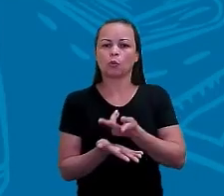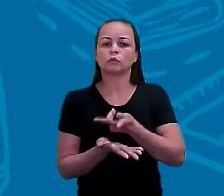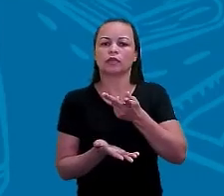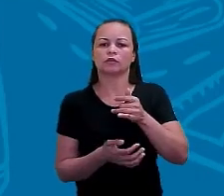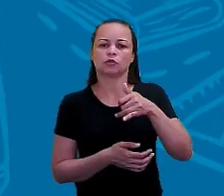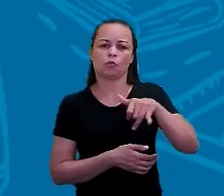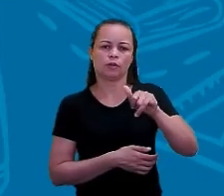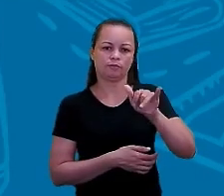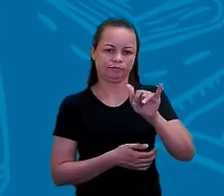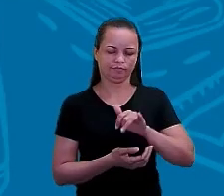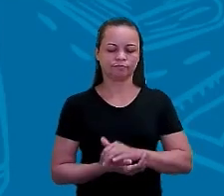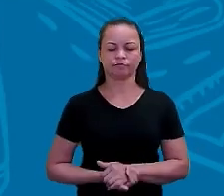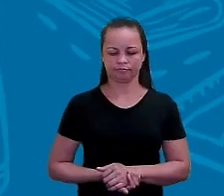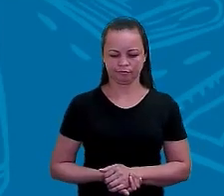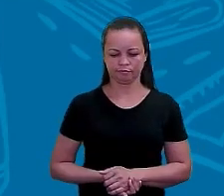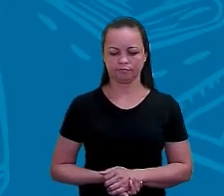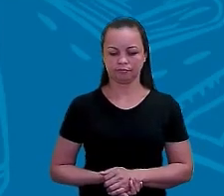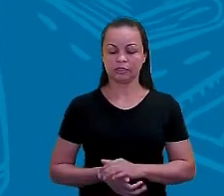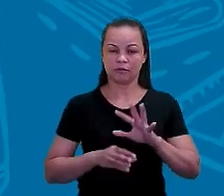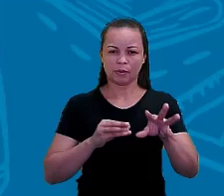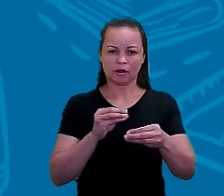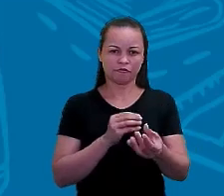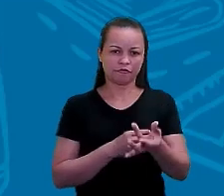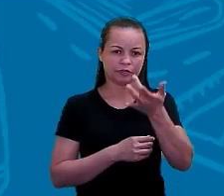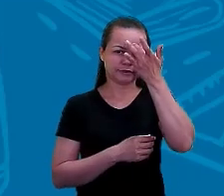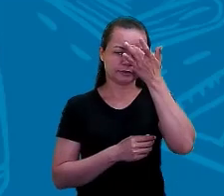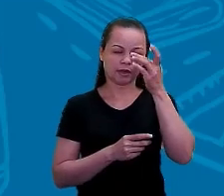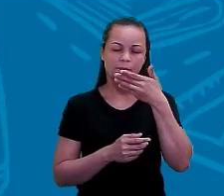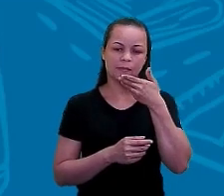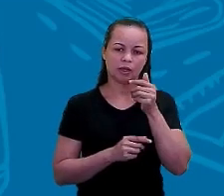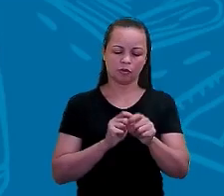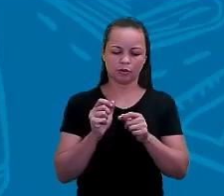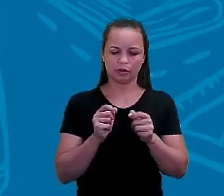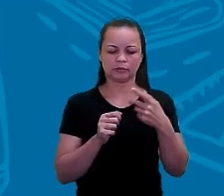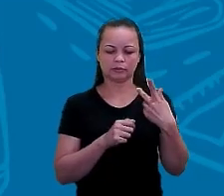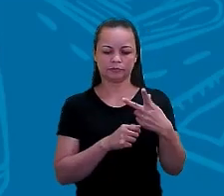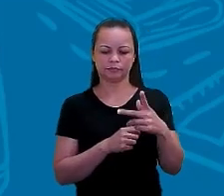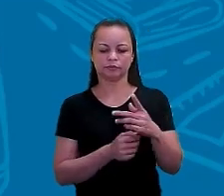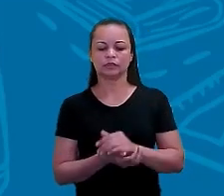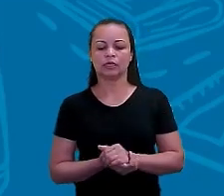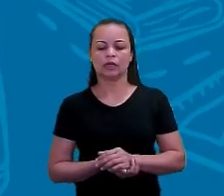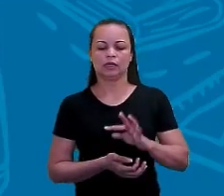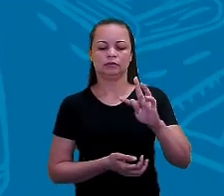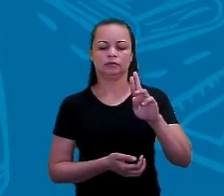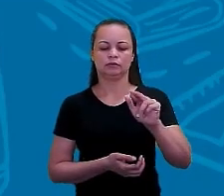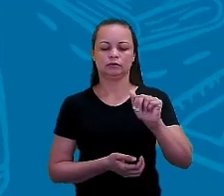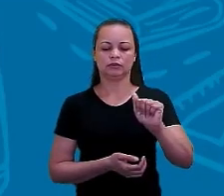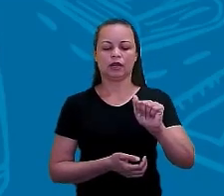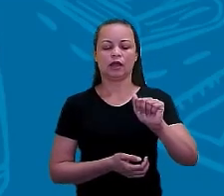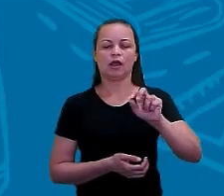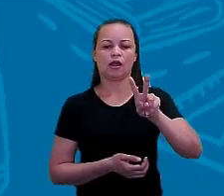para a gente fixar melhor. Ó, o verbo na sua forma primitiva é travel.